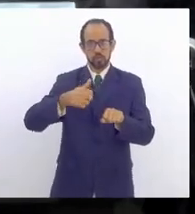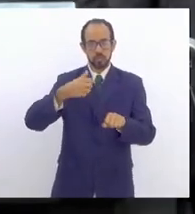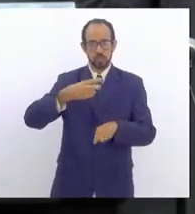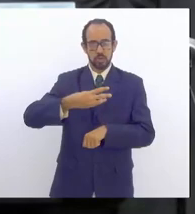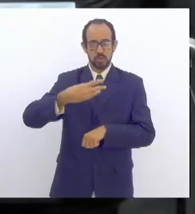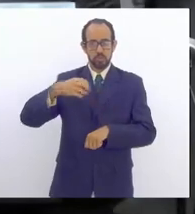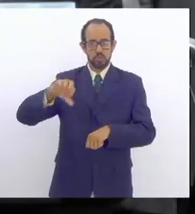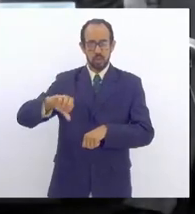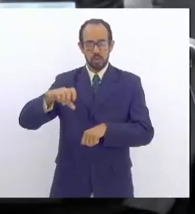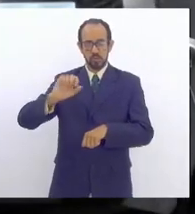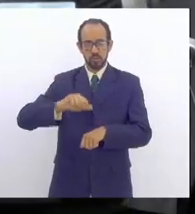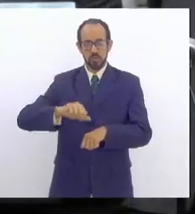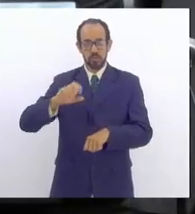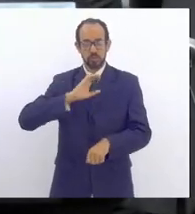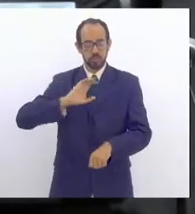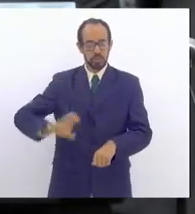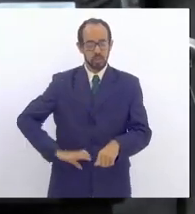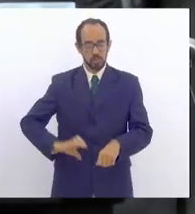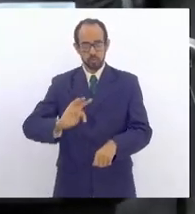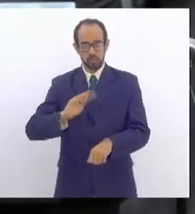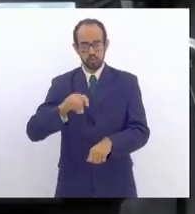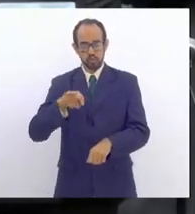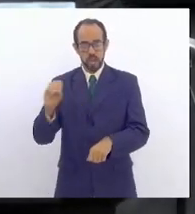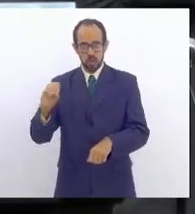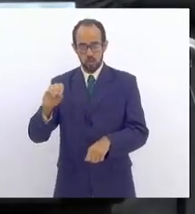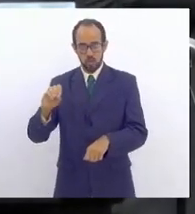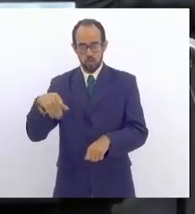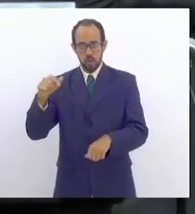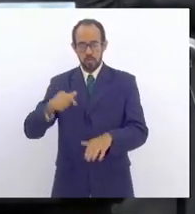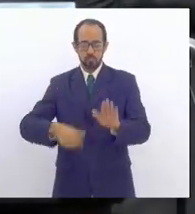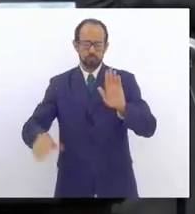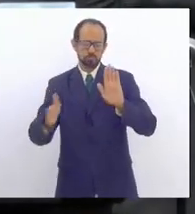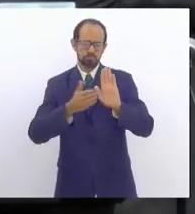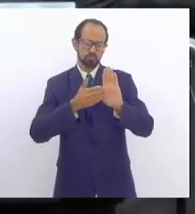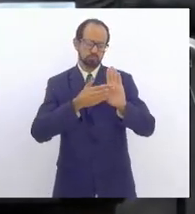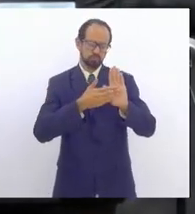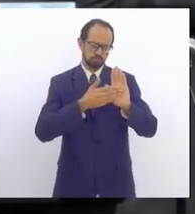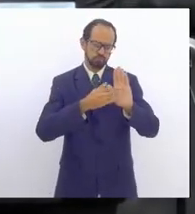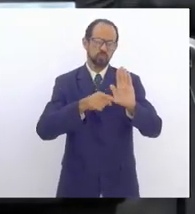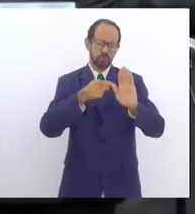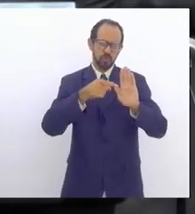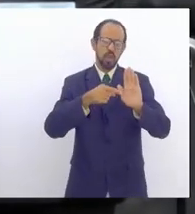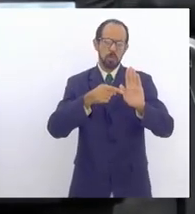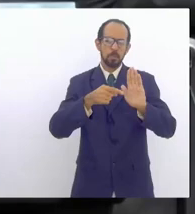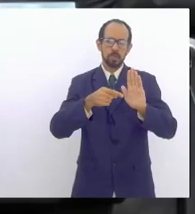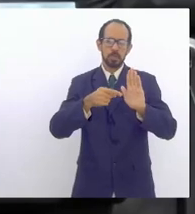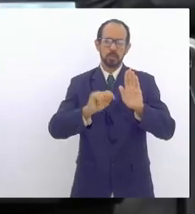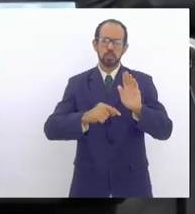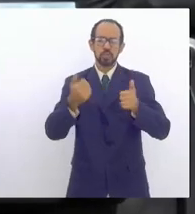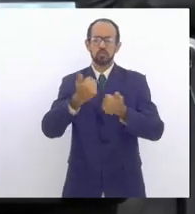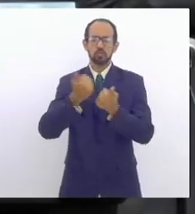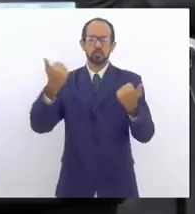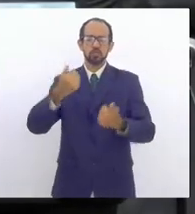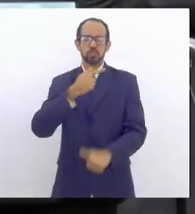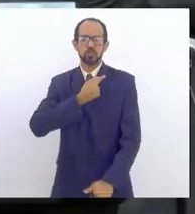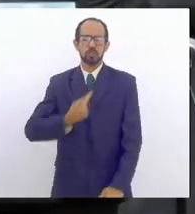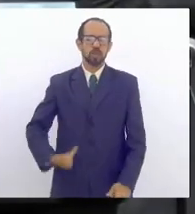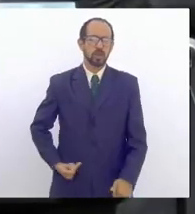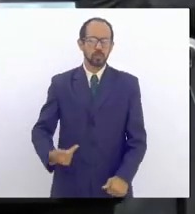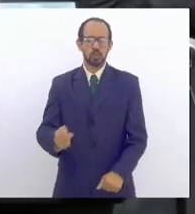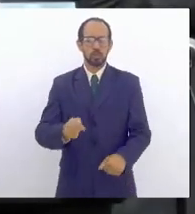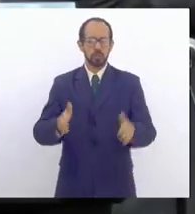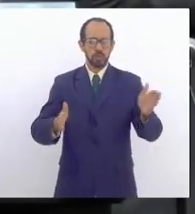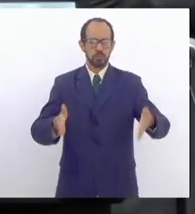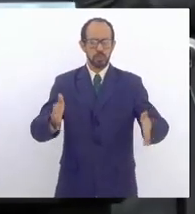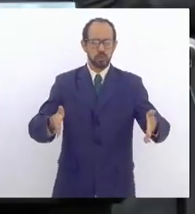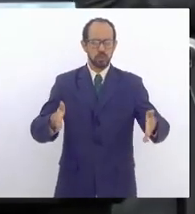cidadão Tiago Pampolha prestou o compromisso e assumiu nesta data o cargo de vice-governador do Estado do Rio de Janeiro para o período